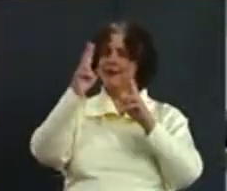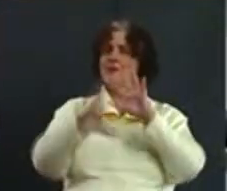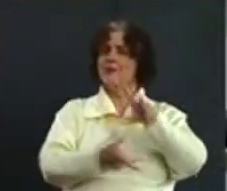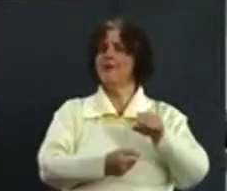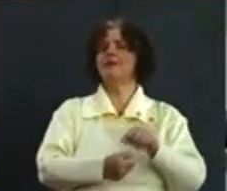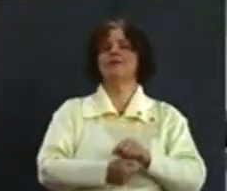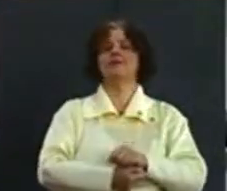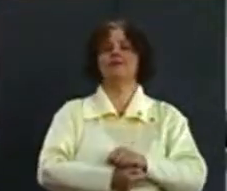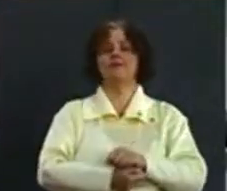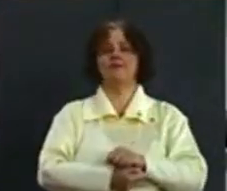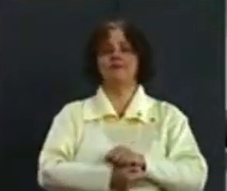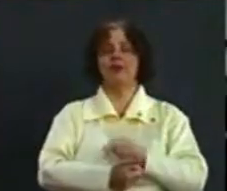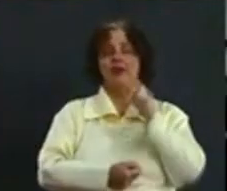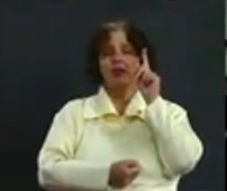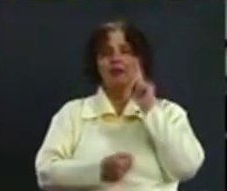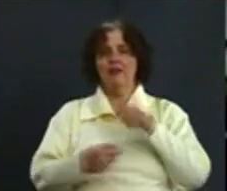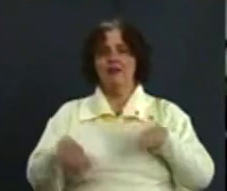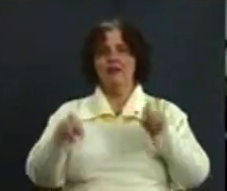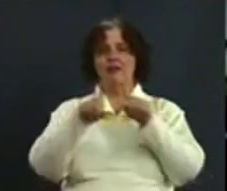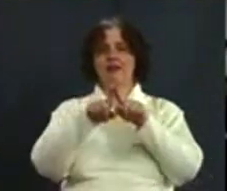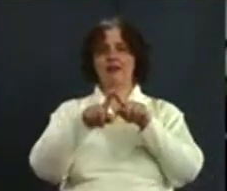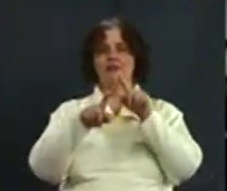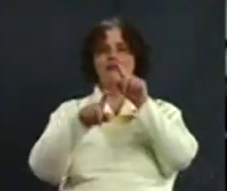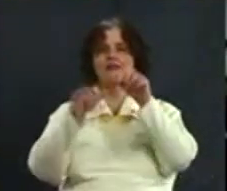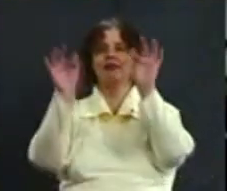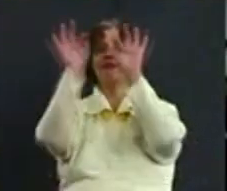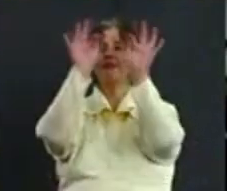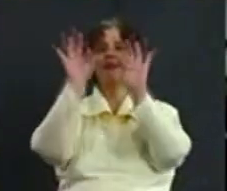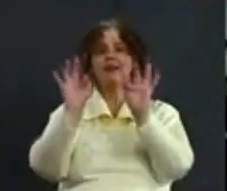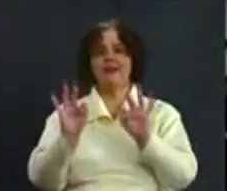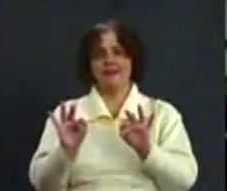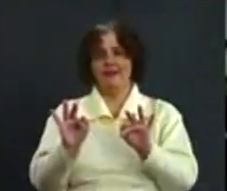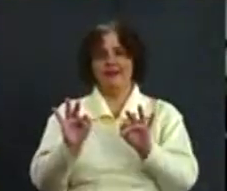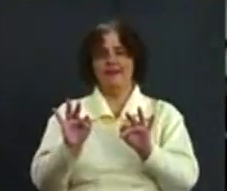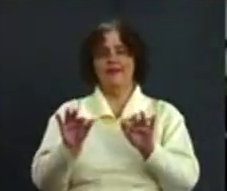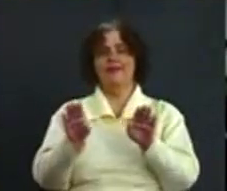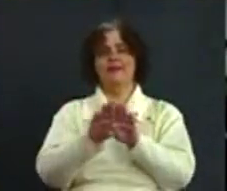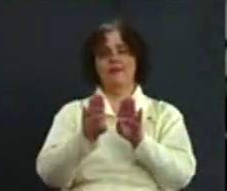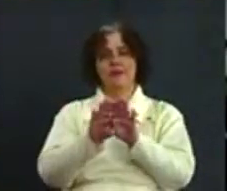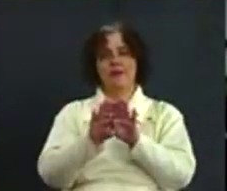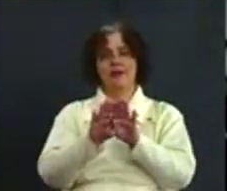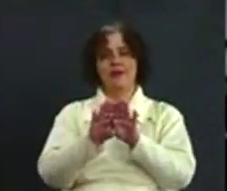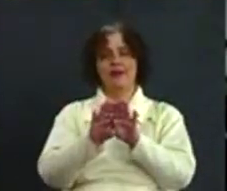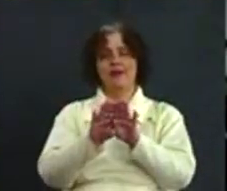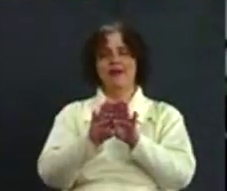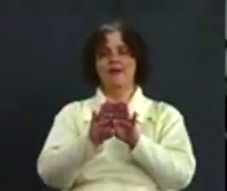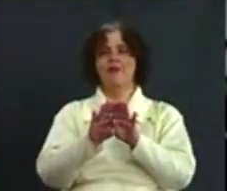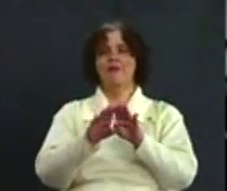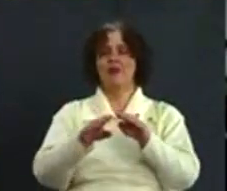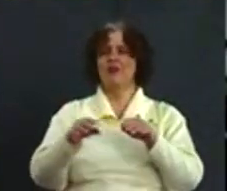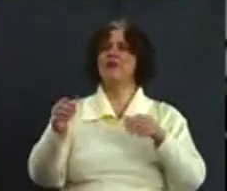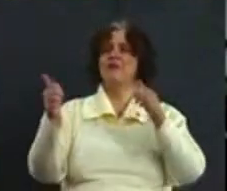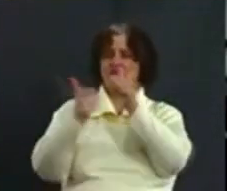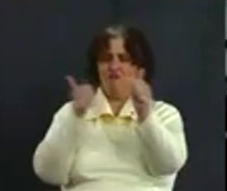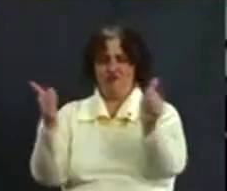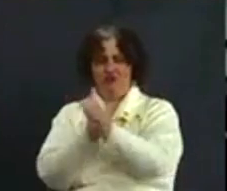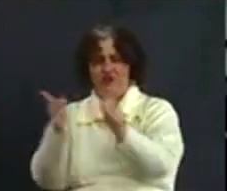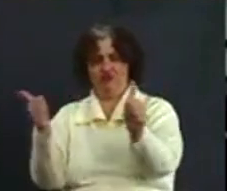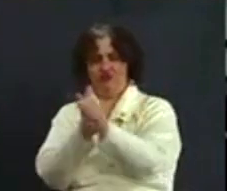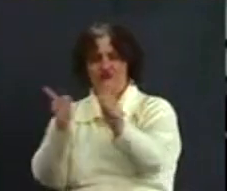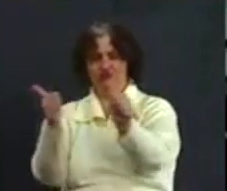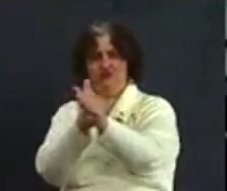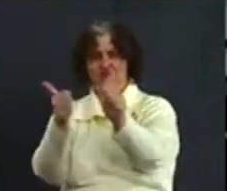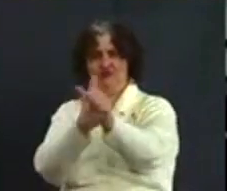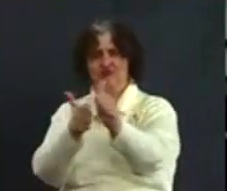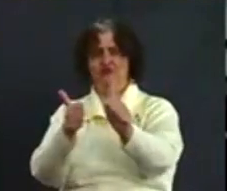diz: bem-aventurados sois quando por minha causa vos injuriarem e vos perseguirem, e